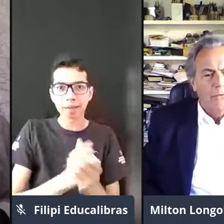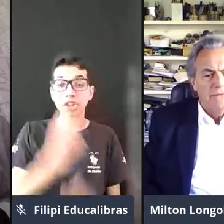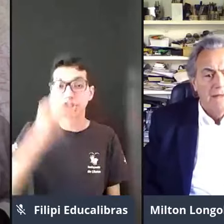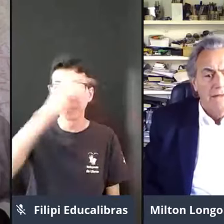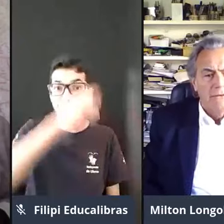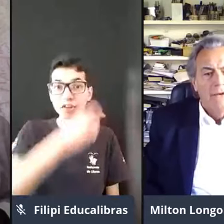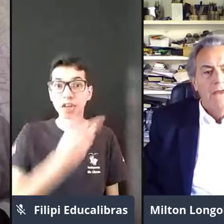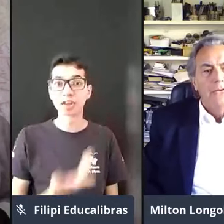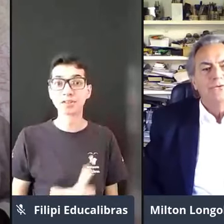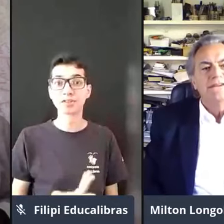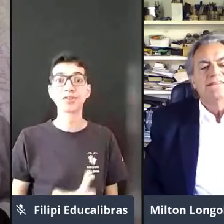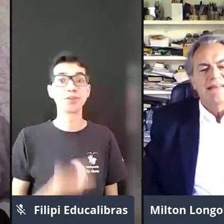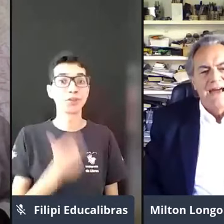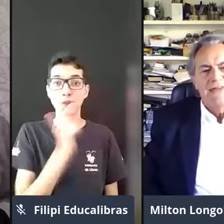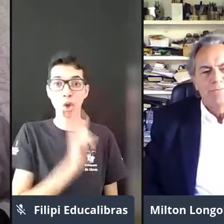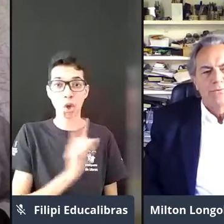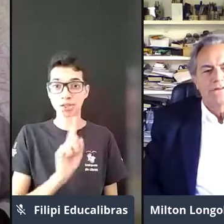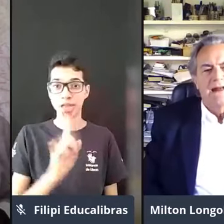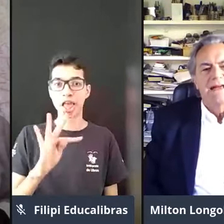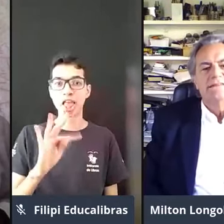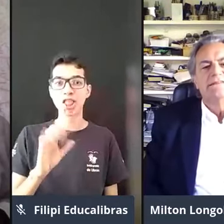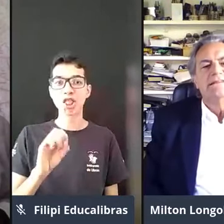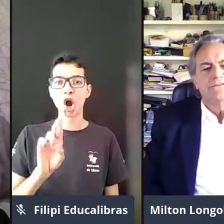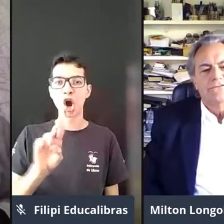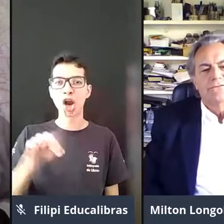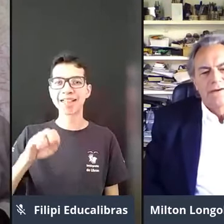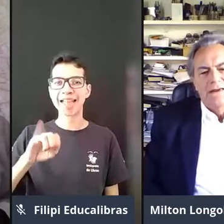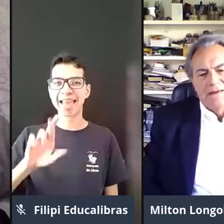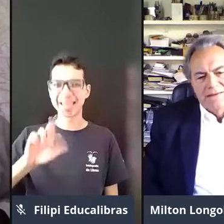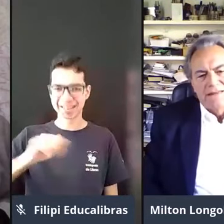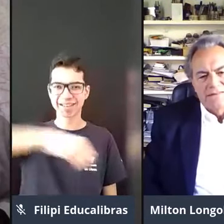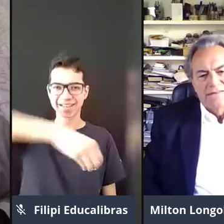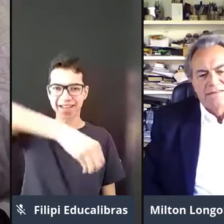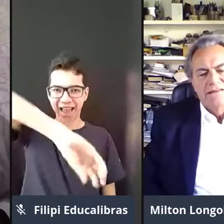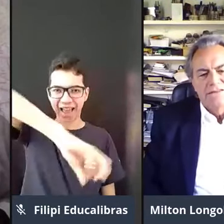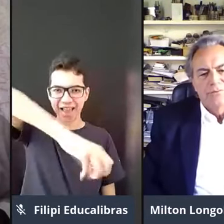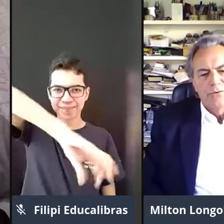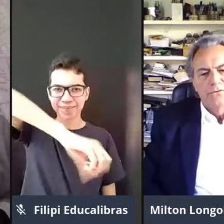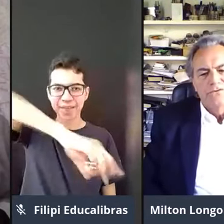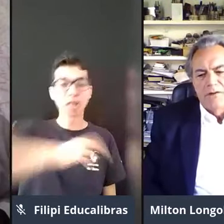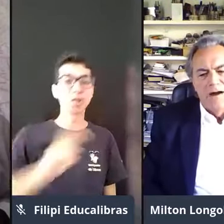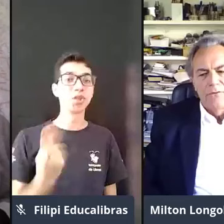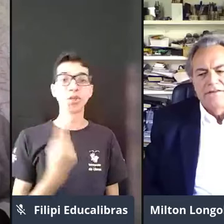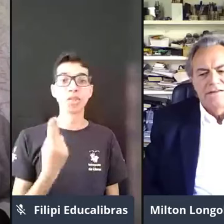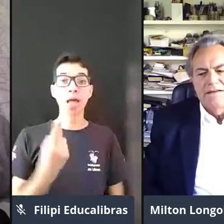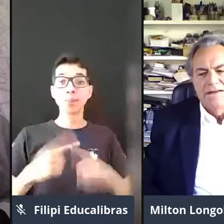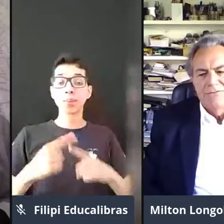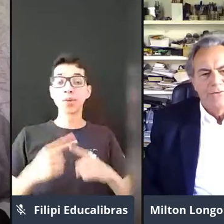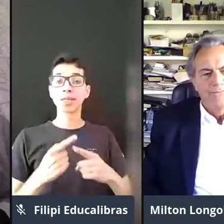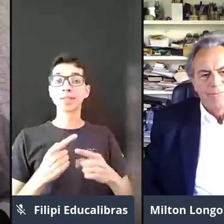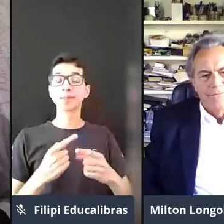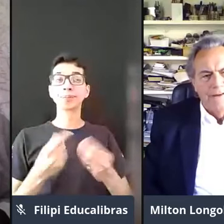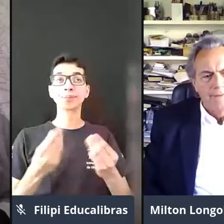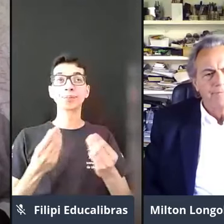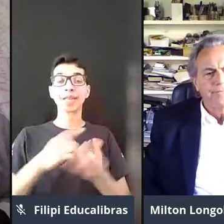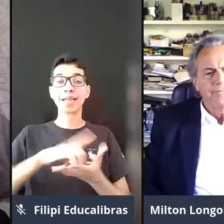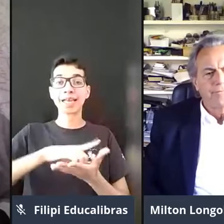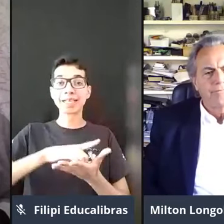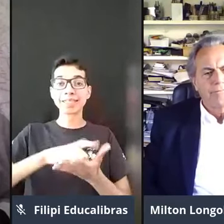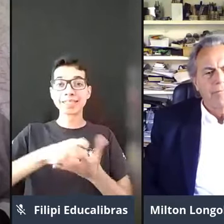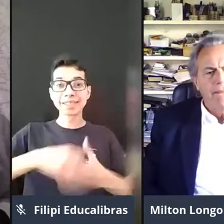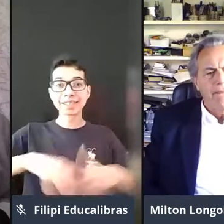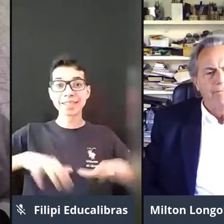vezes você não consegue. O design por trás disso, desses produtos, é uma coisa incrível, né?